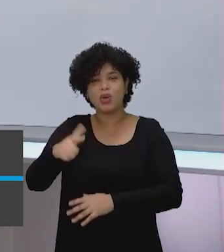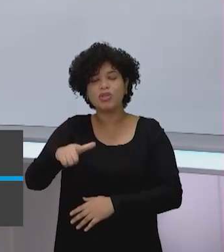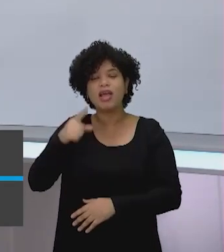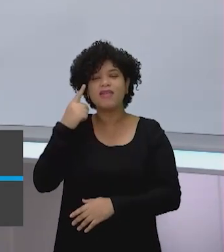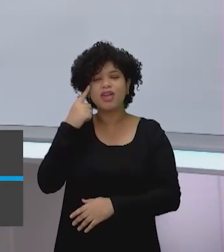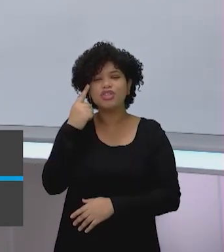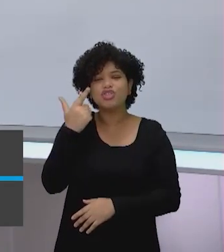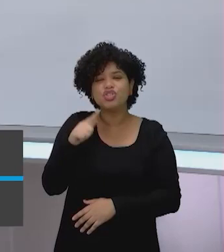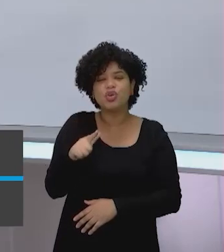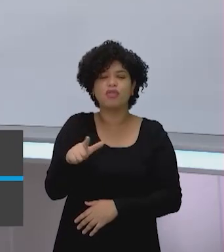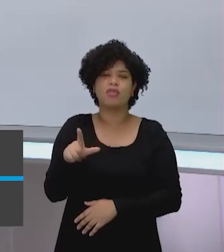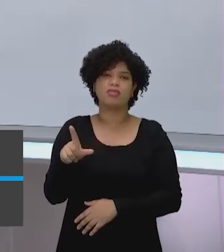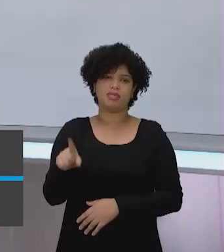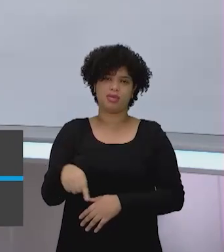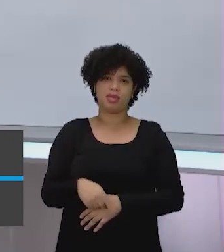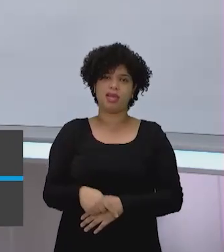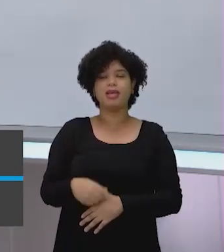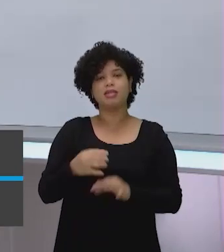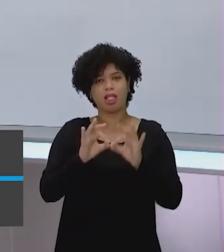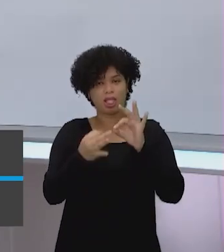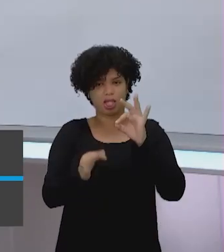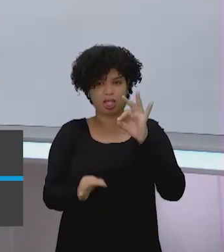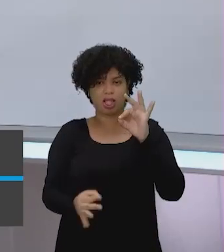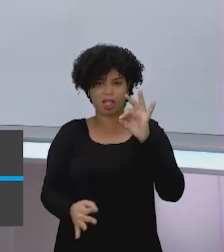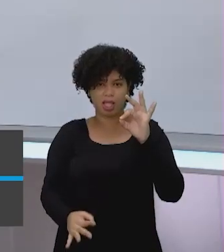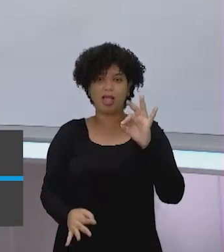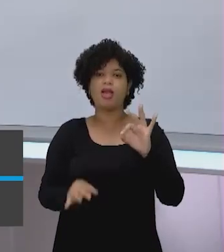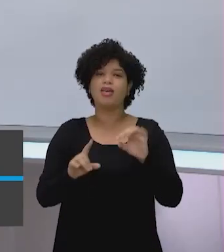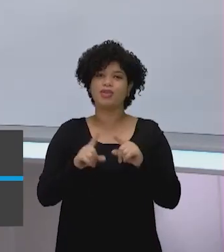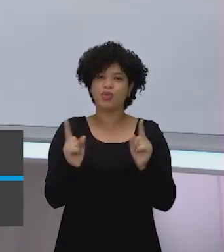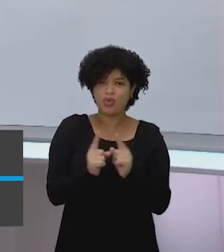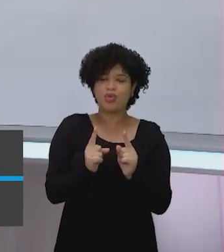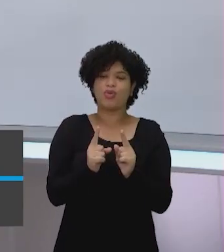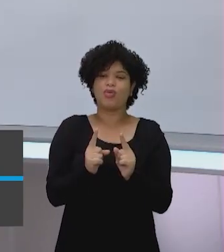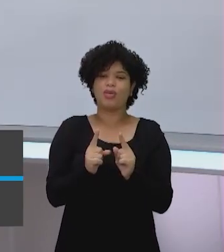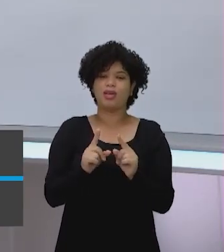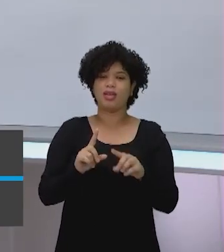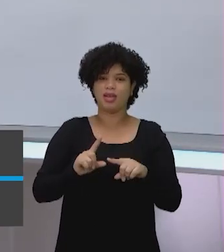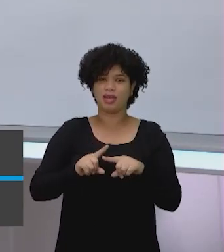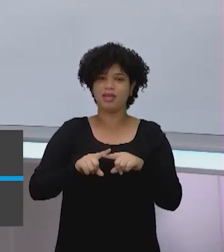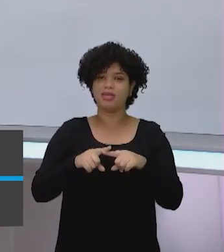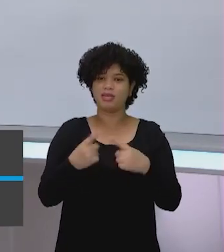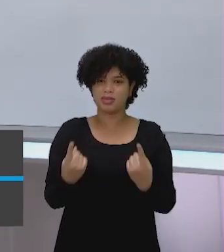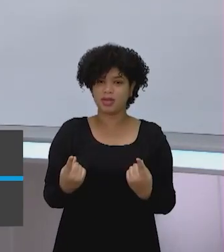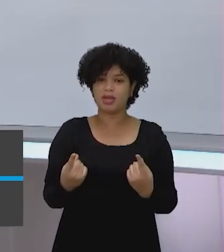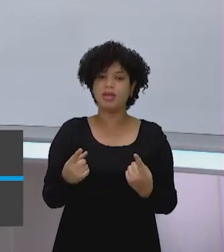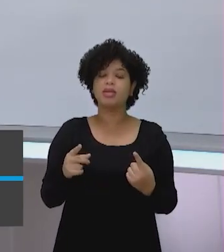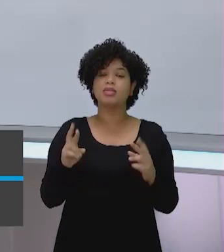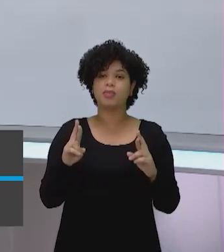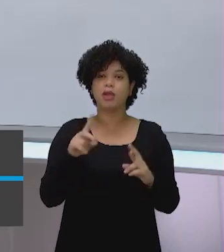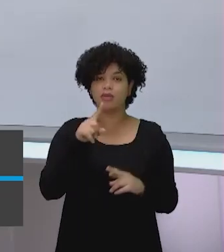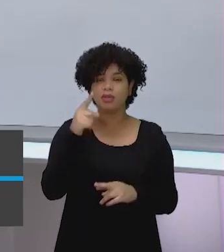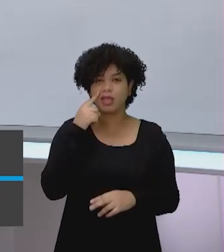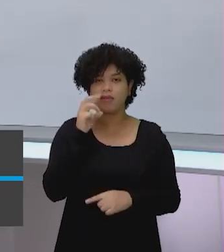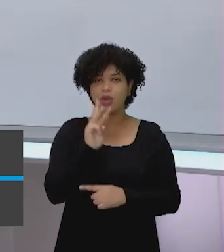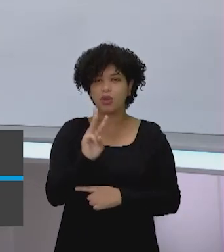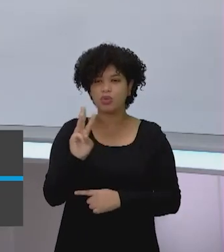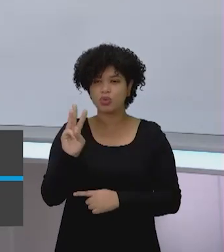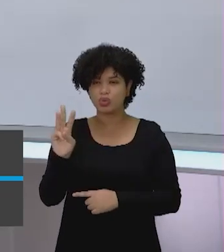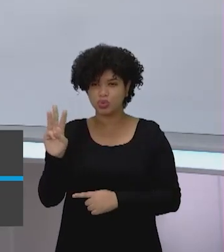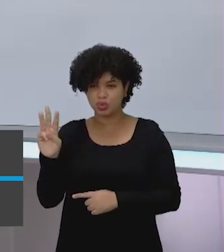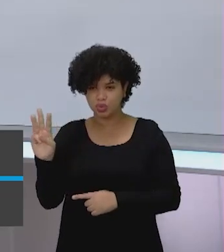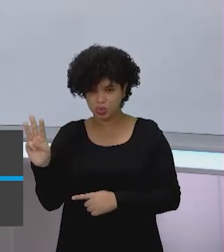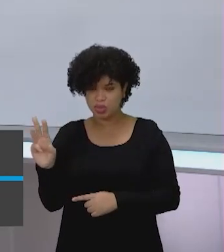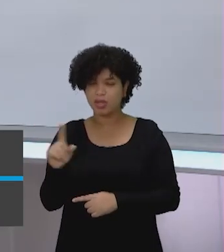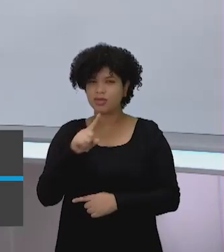em sociedade, tá bom? Bom, falei muita coisa em pouco tempo, mas espero que você reveja no nosso site, no repositório,